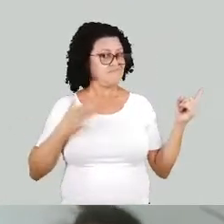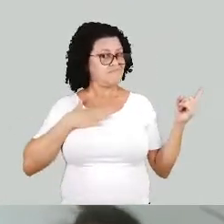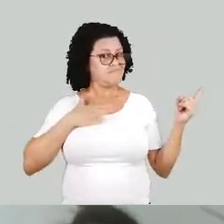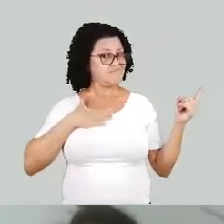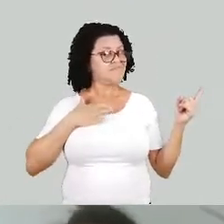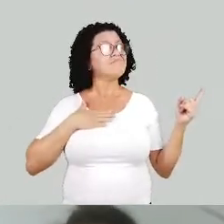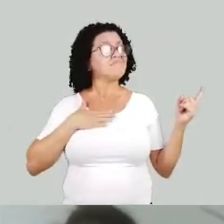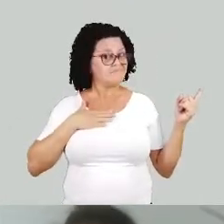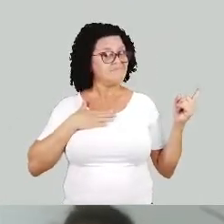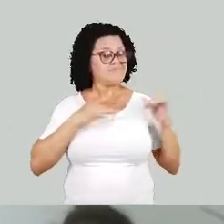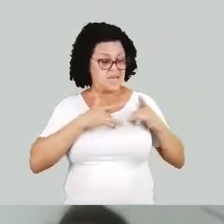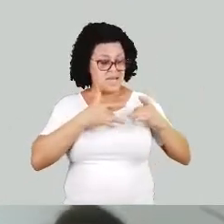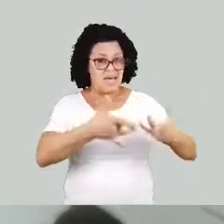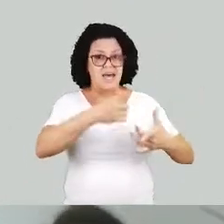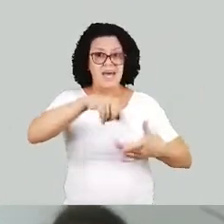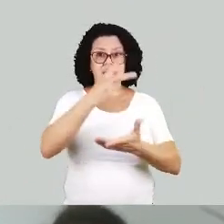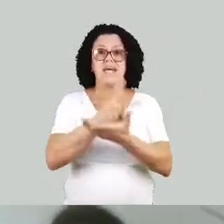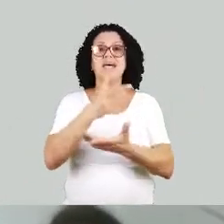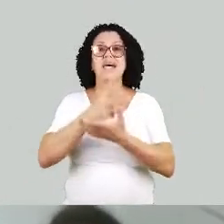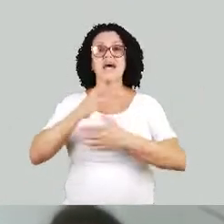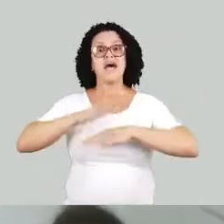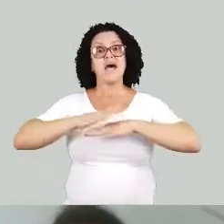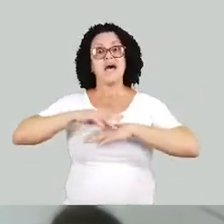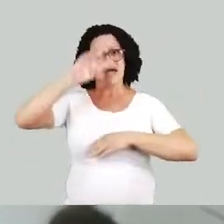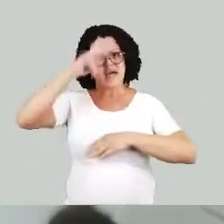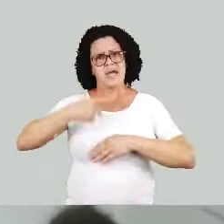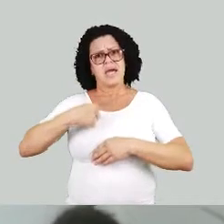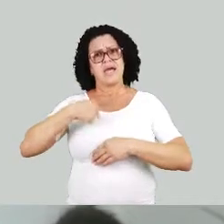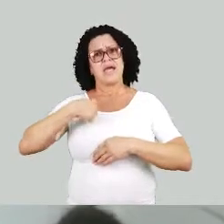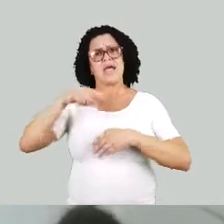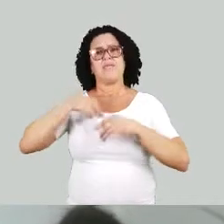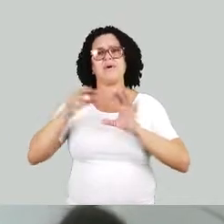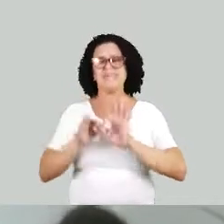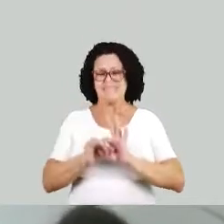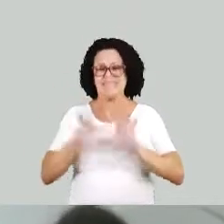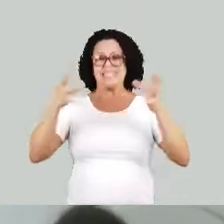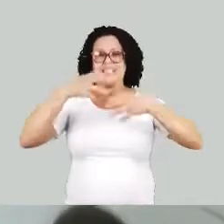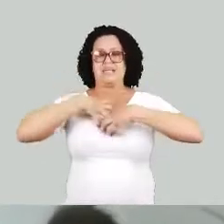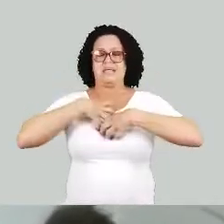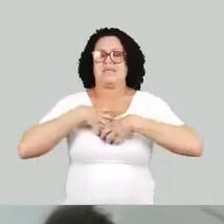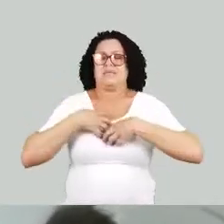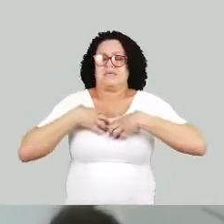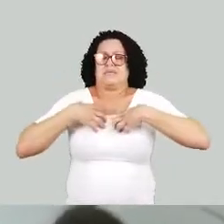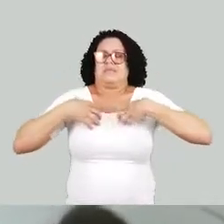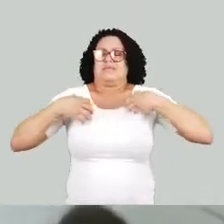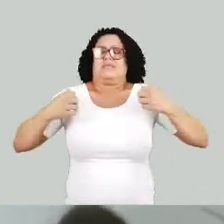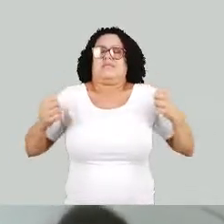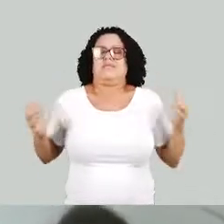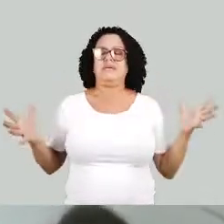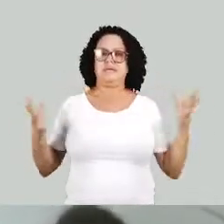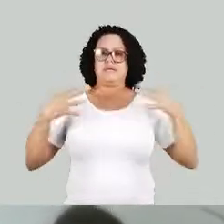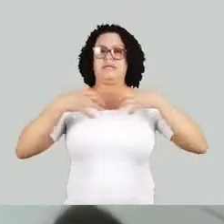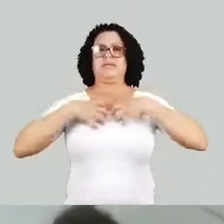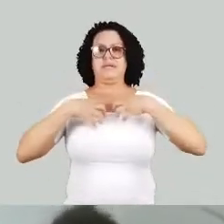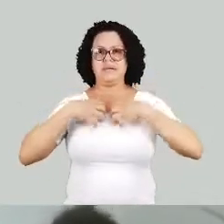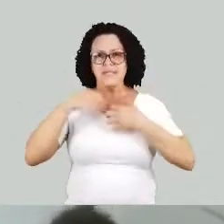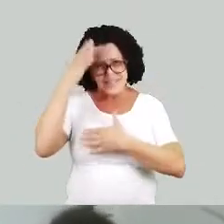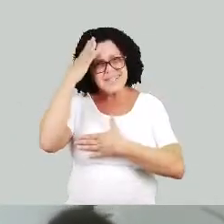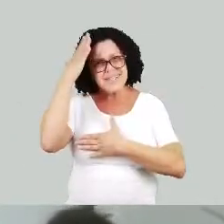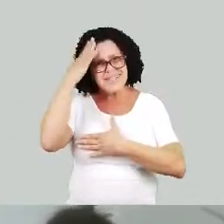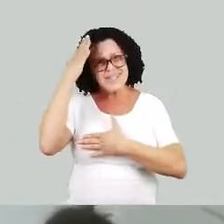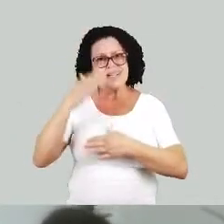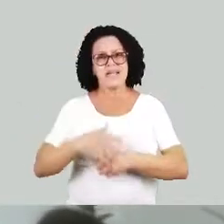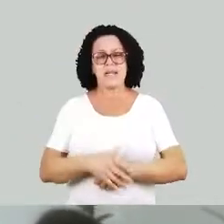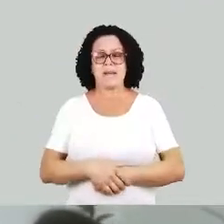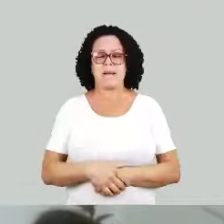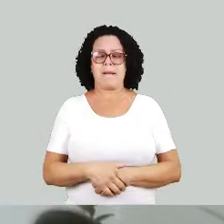mesmos. Uma caridade consigo próprio, porque se liberta daquele sentimento de mágoa que te consome.